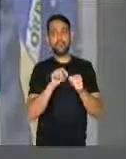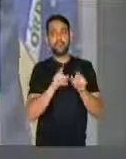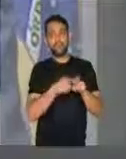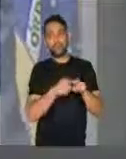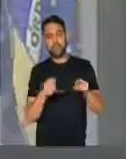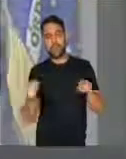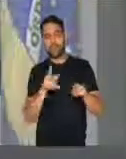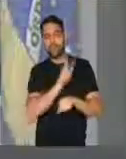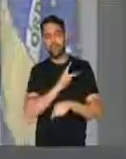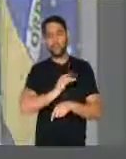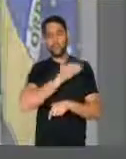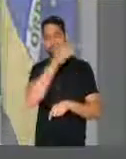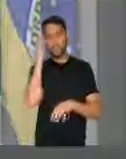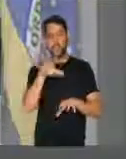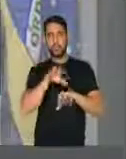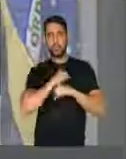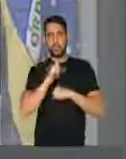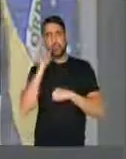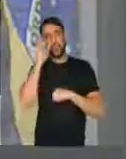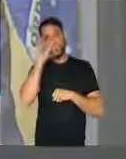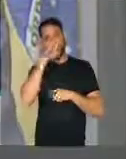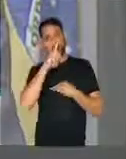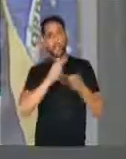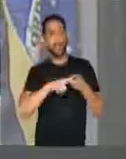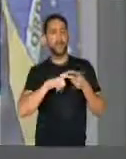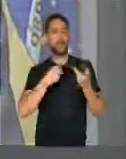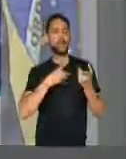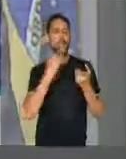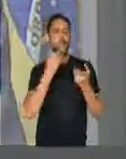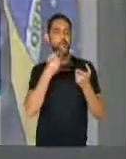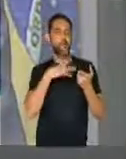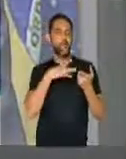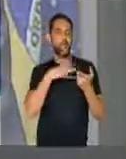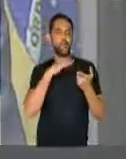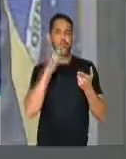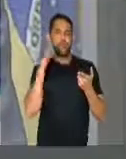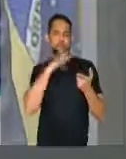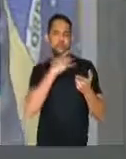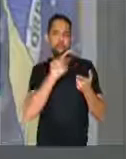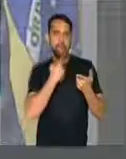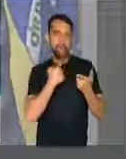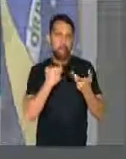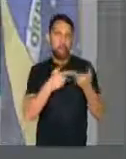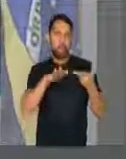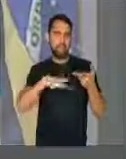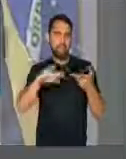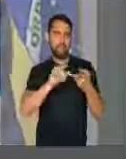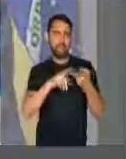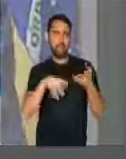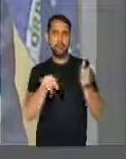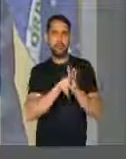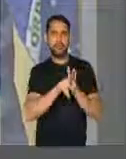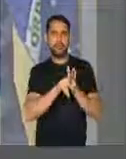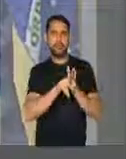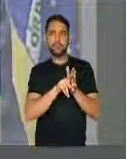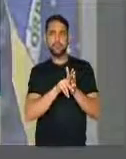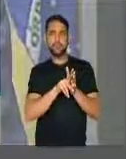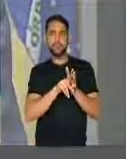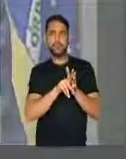esse período em que o Michel assumiu, com muita dificuldade, com muita má vontade para os setores, inclusive da